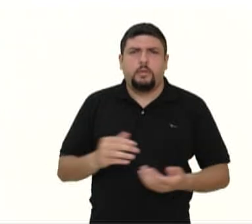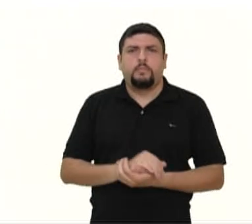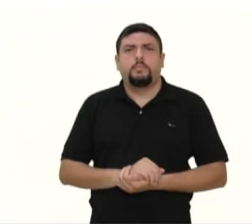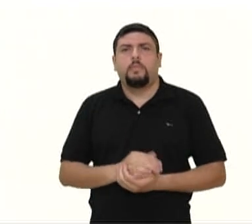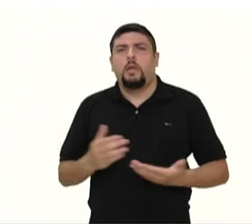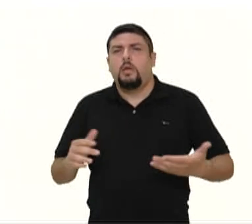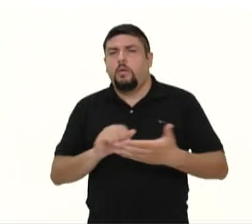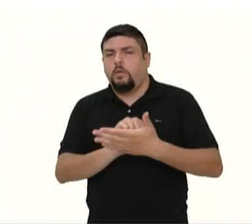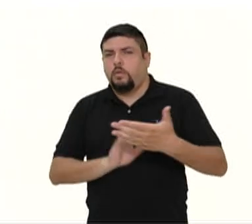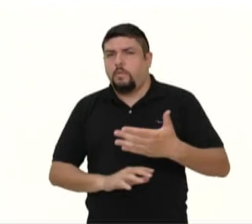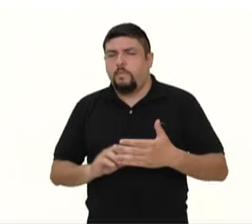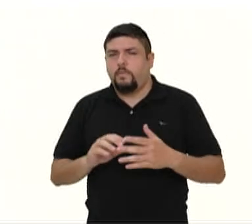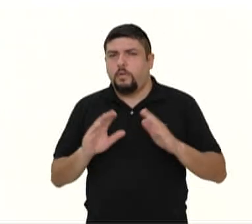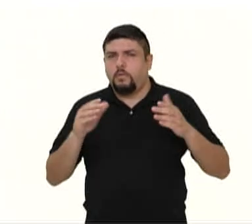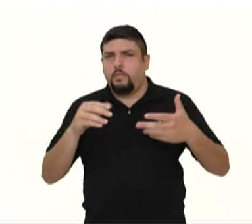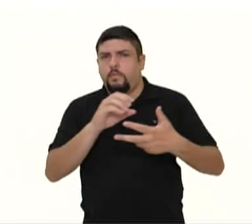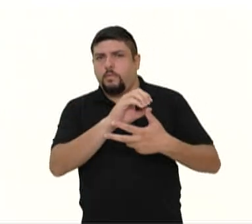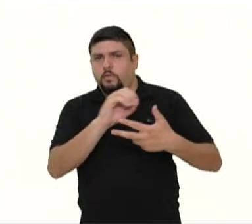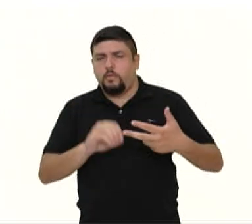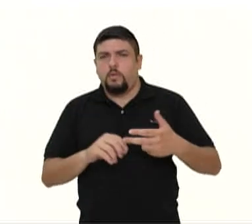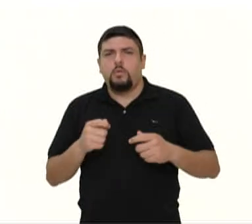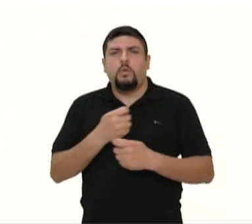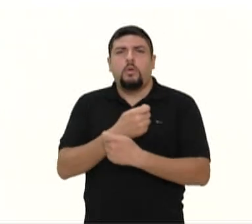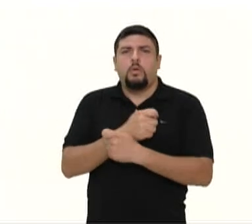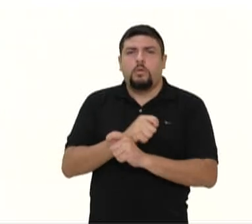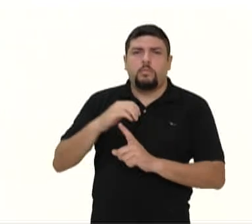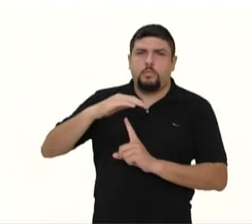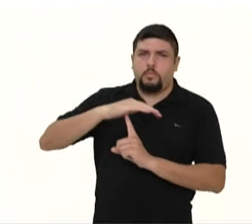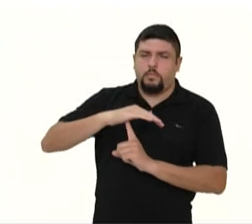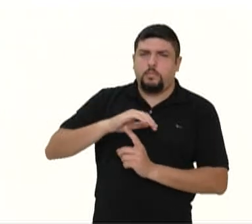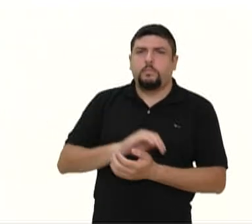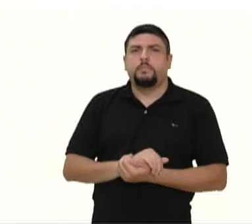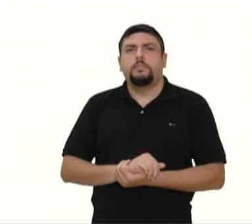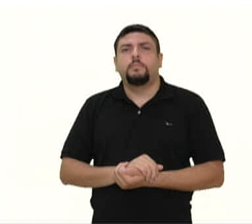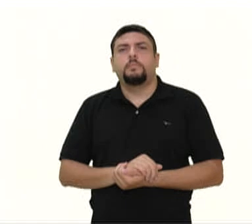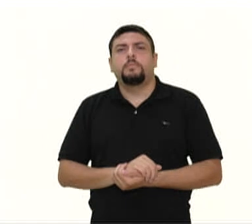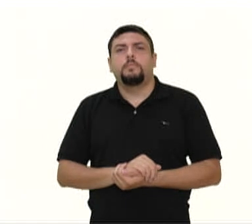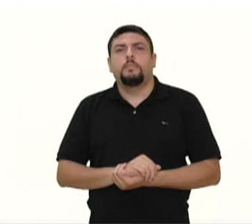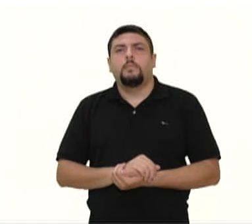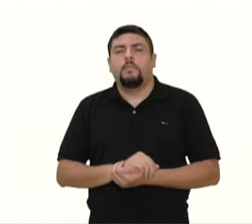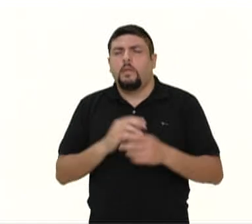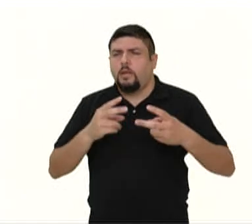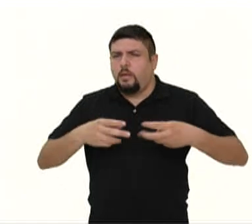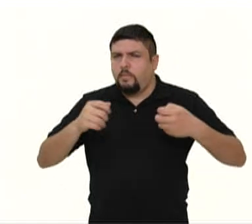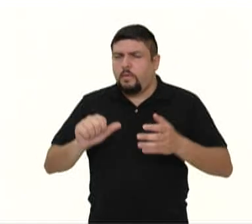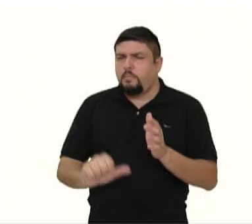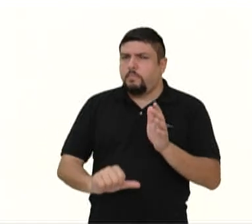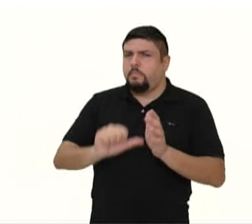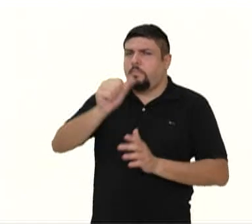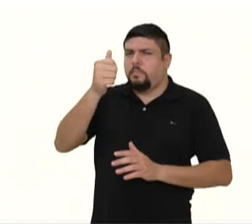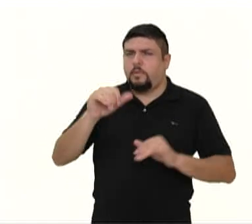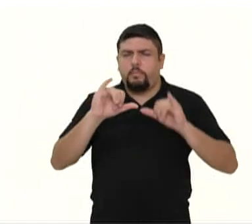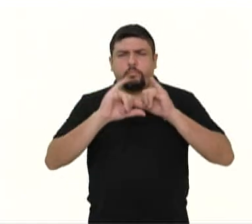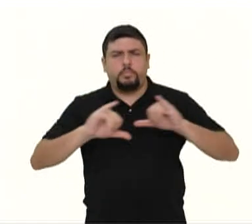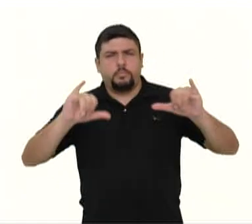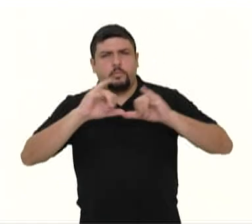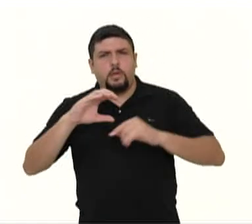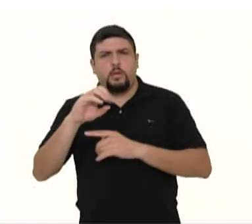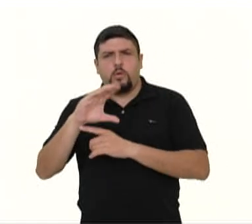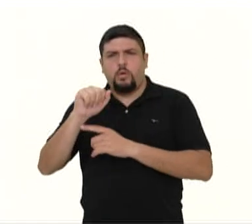atividade do foco do Enem traz uma questão da PUC do Paraná e diz o seguinte: observe a primeira propaganda da Coca-Cola no Brasil, divulgada